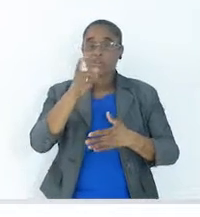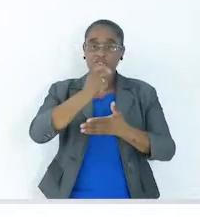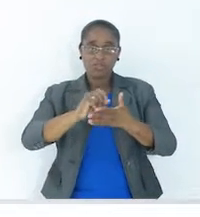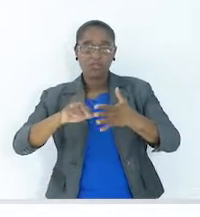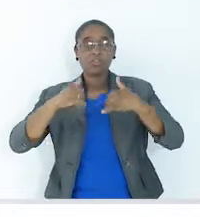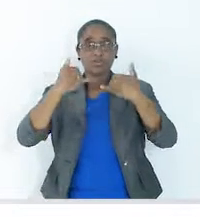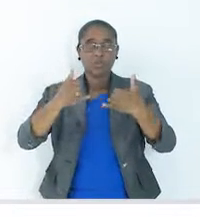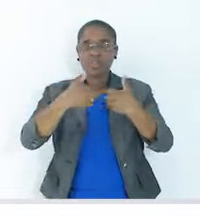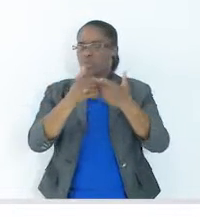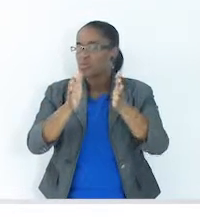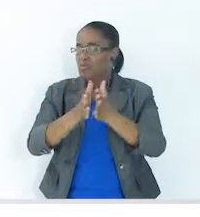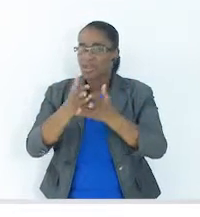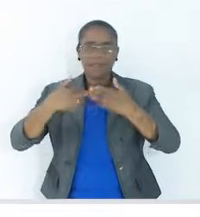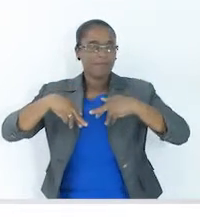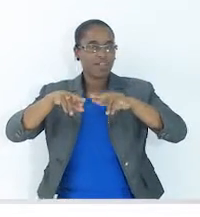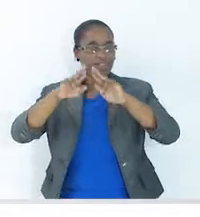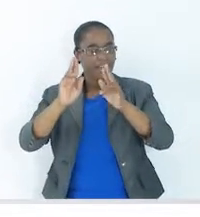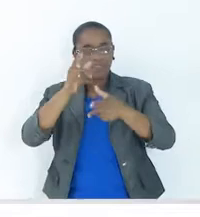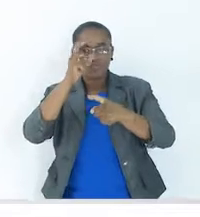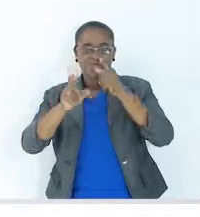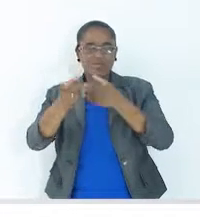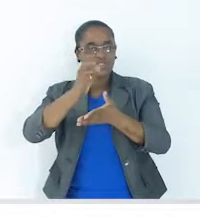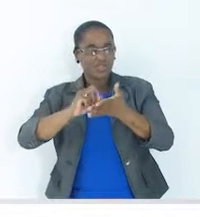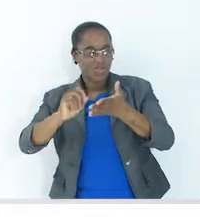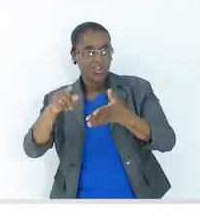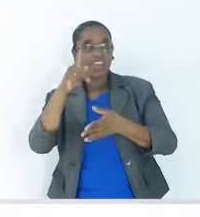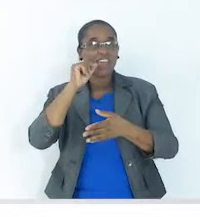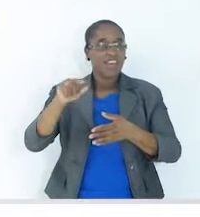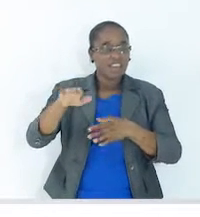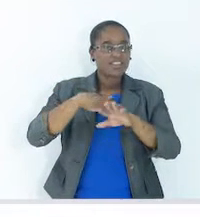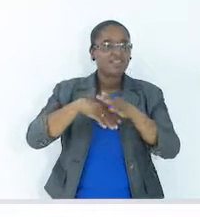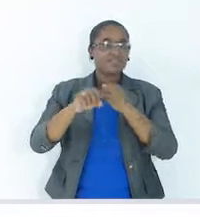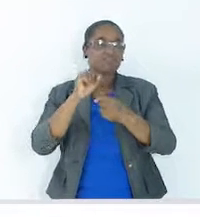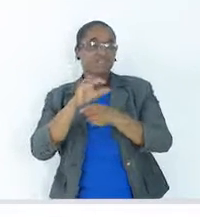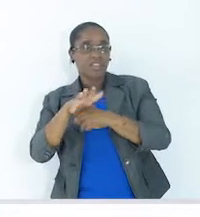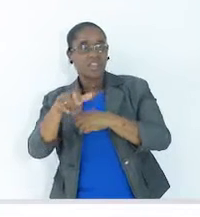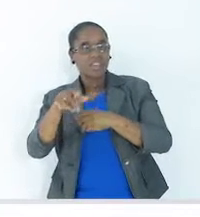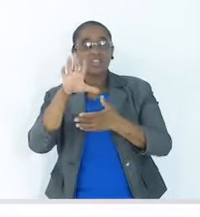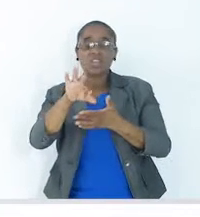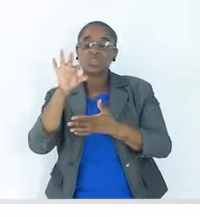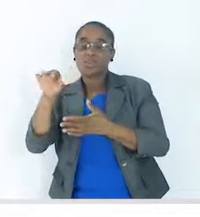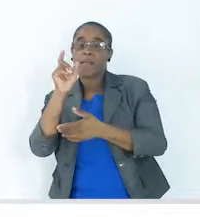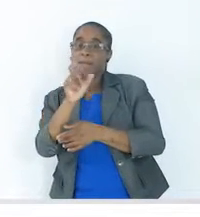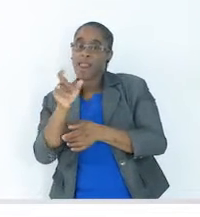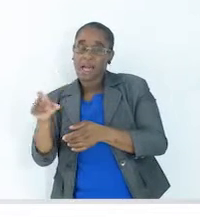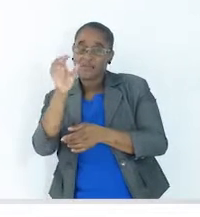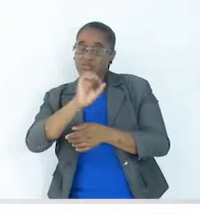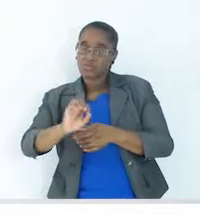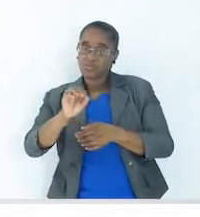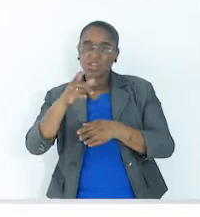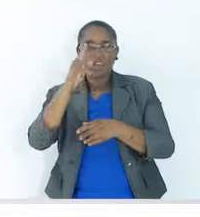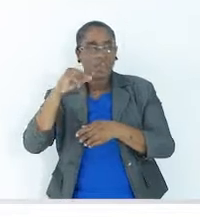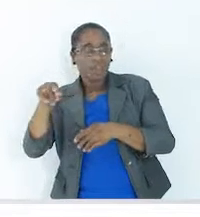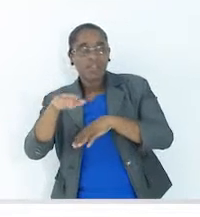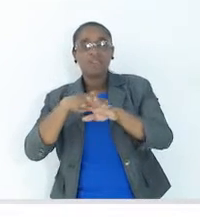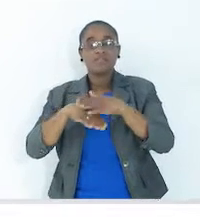a liberdade do escritor. É ele quem produz a mensagem, é ele quem escolhe as suas palavras, é ele que faz o que bem entender,